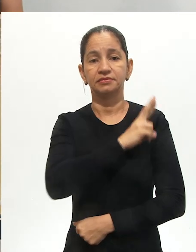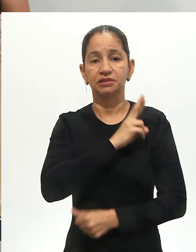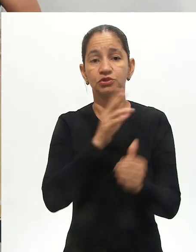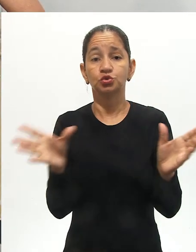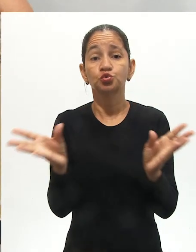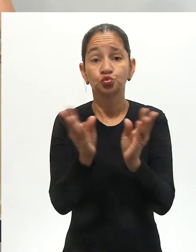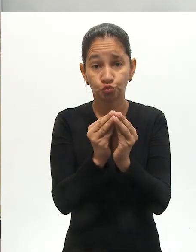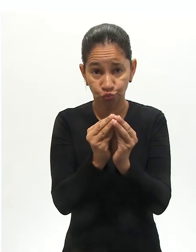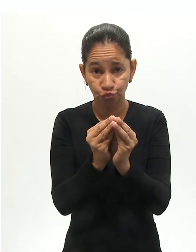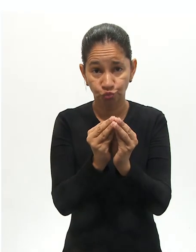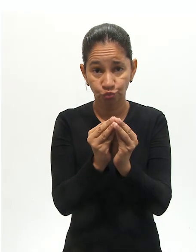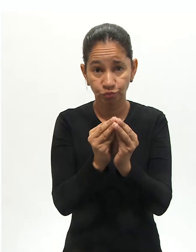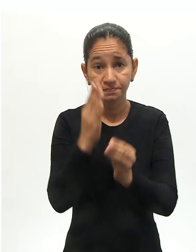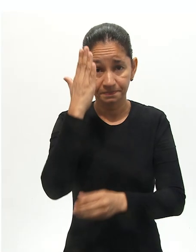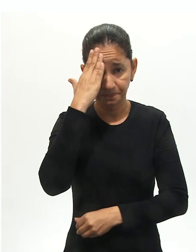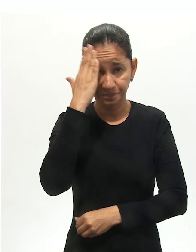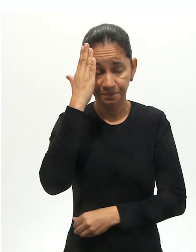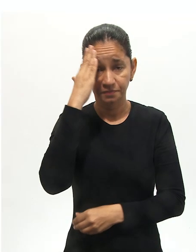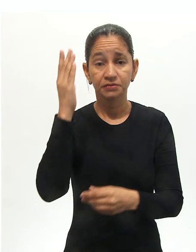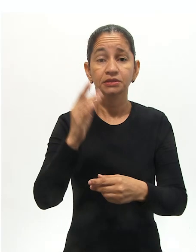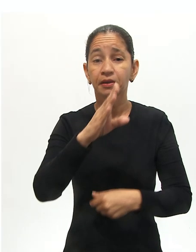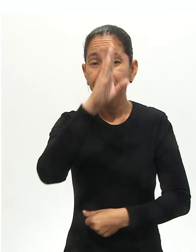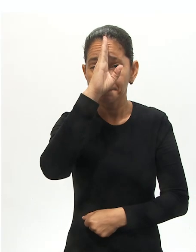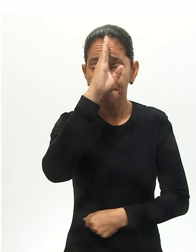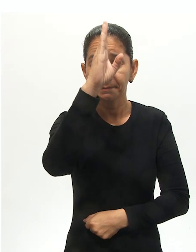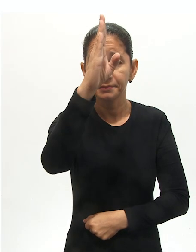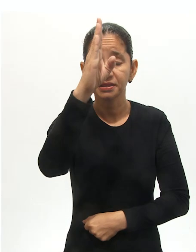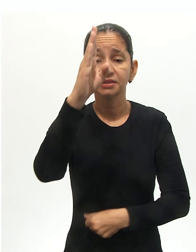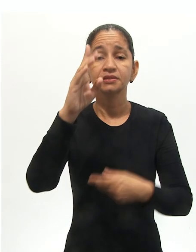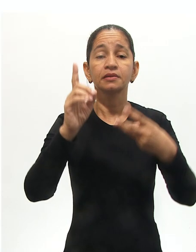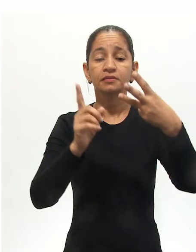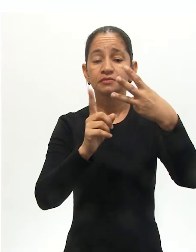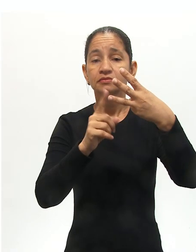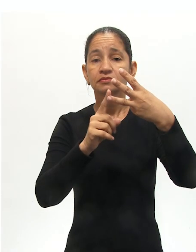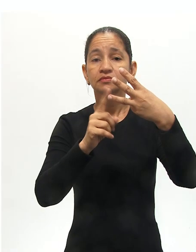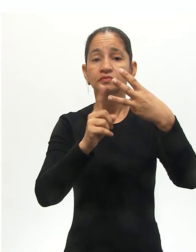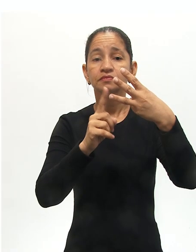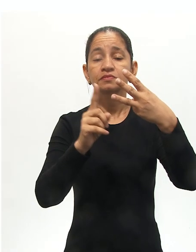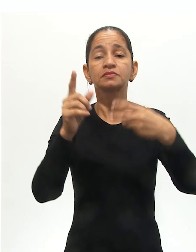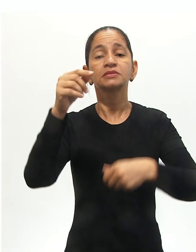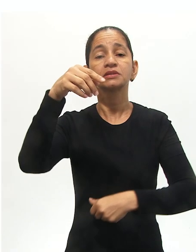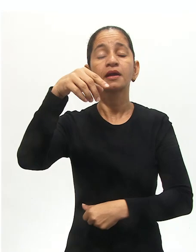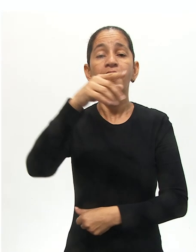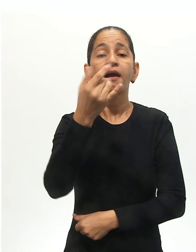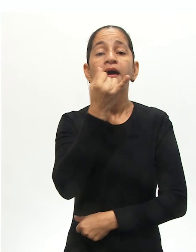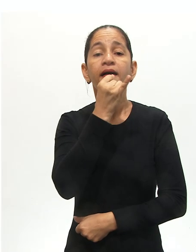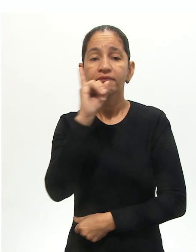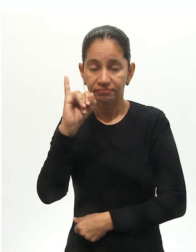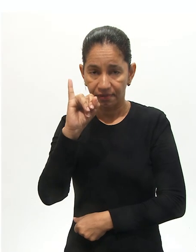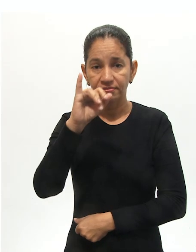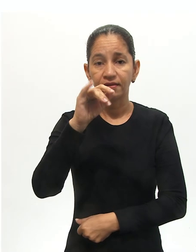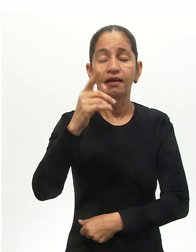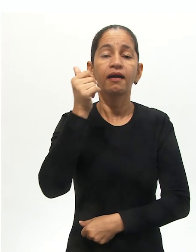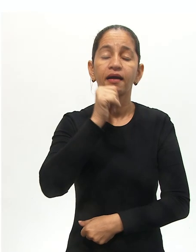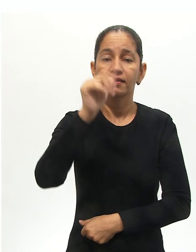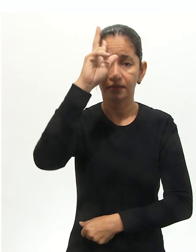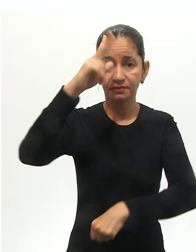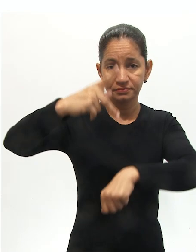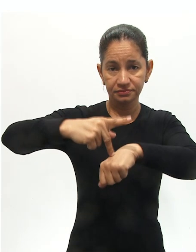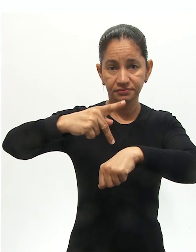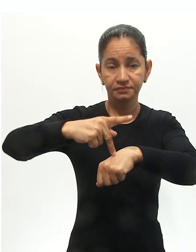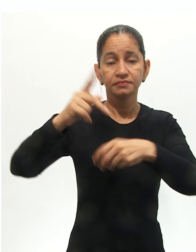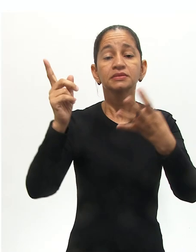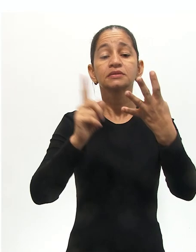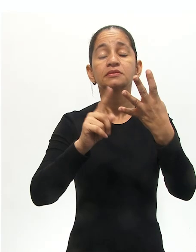princípios cristãos. A principal influência foi a Maria Montessori, na Itália, e a Luz